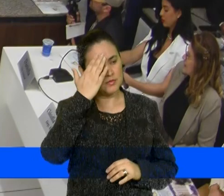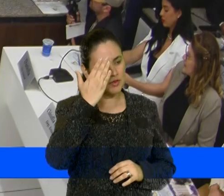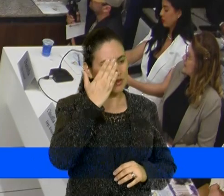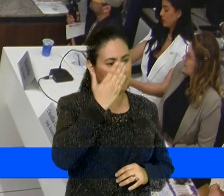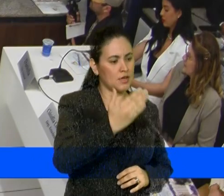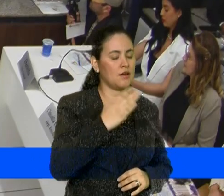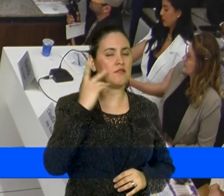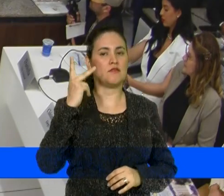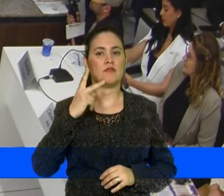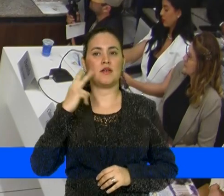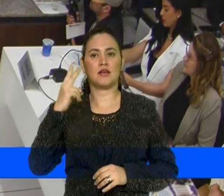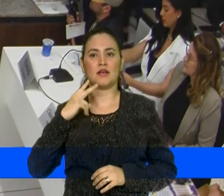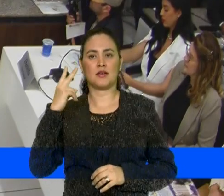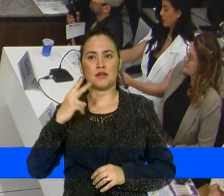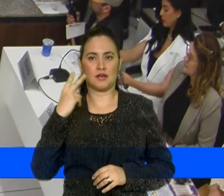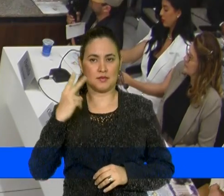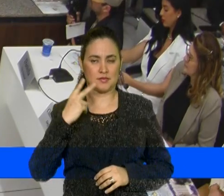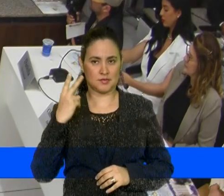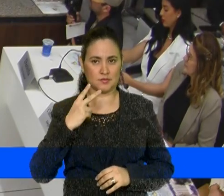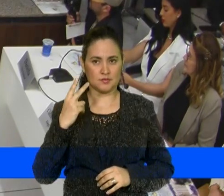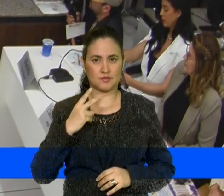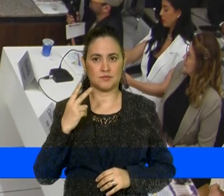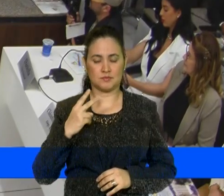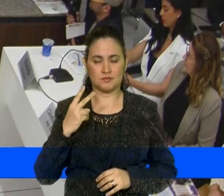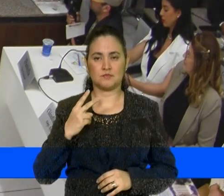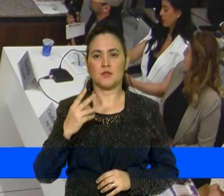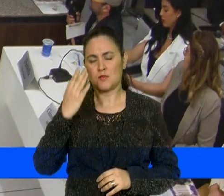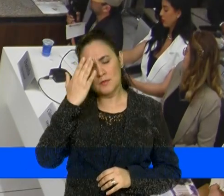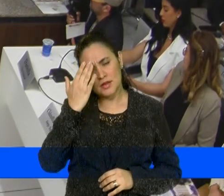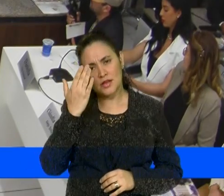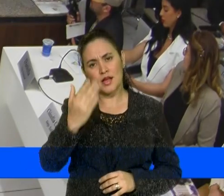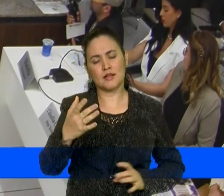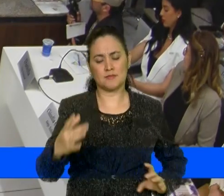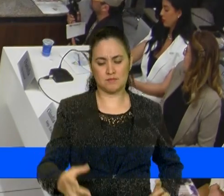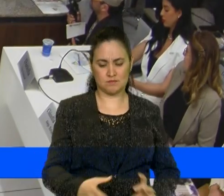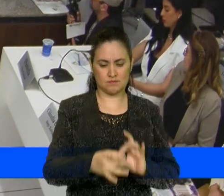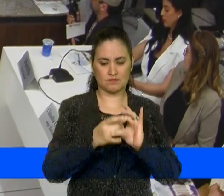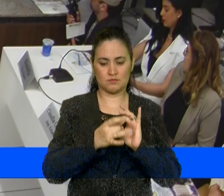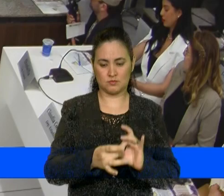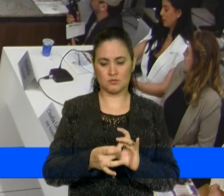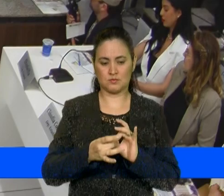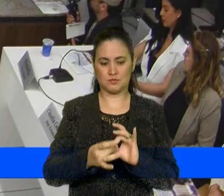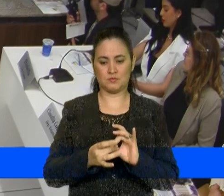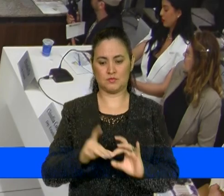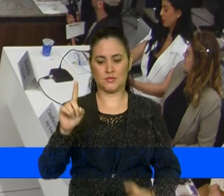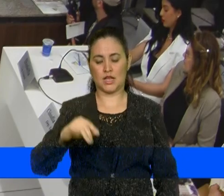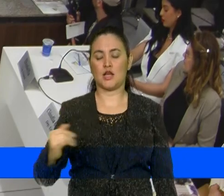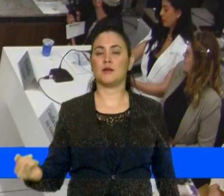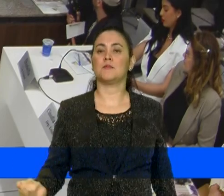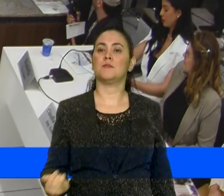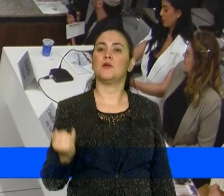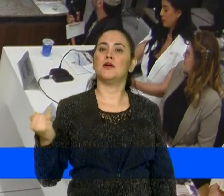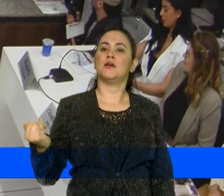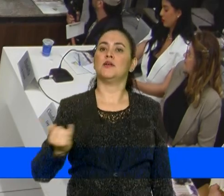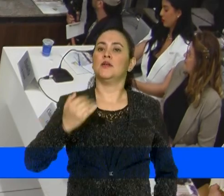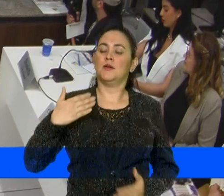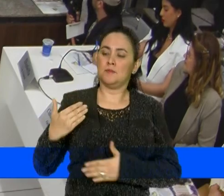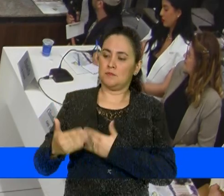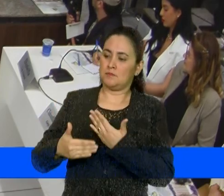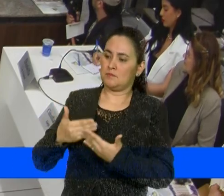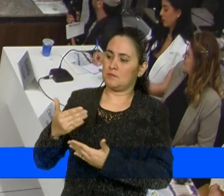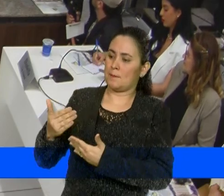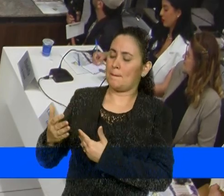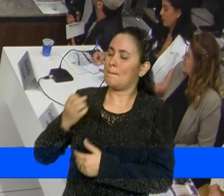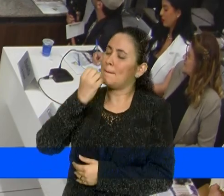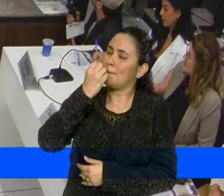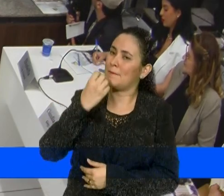o Executivo da nossa cidade. Muito obrigado por essa parceria. Essa harmonia é importante para o bem da nossa